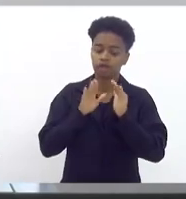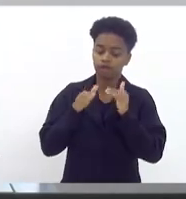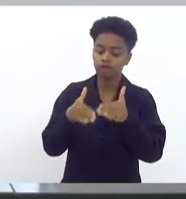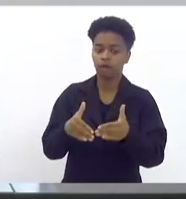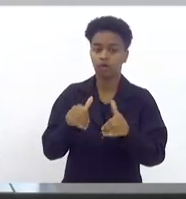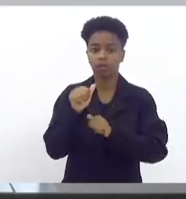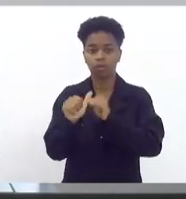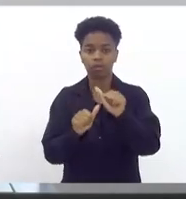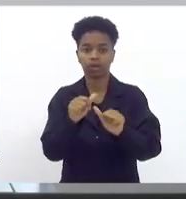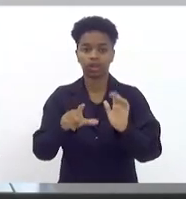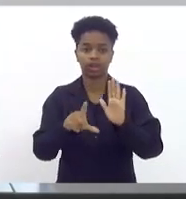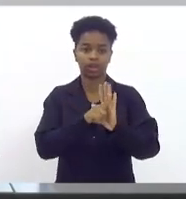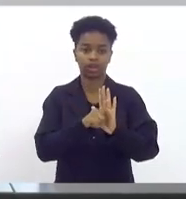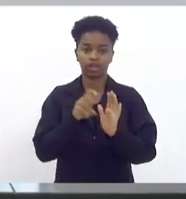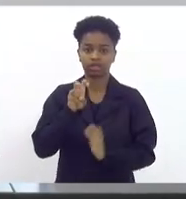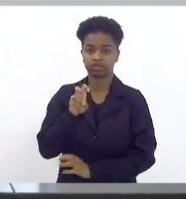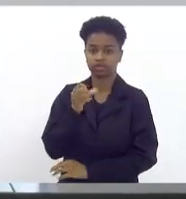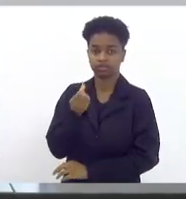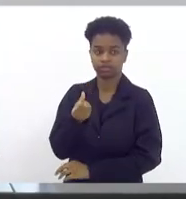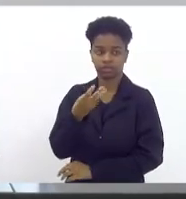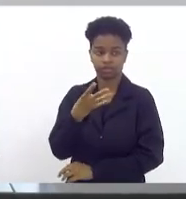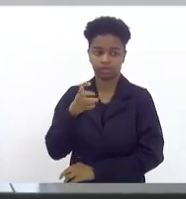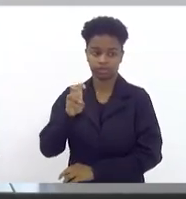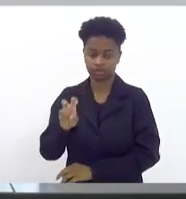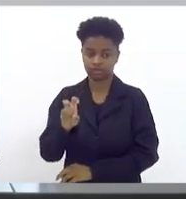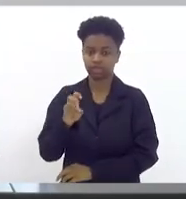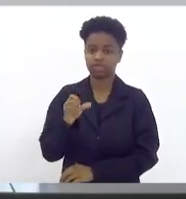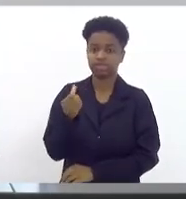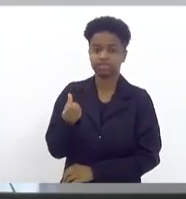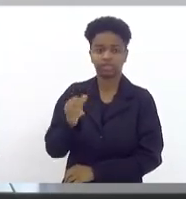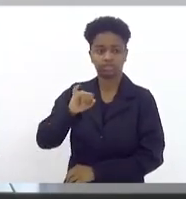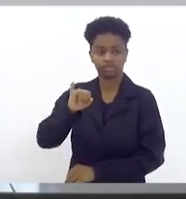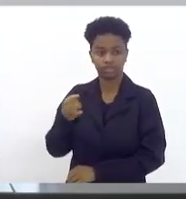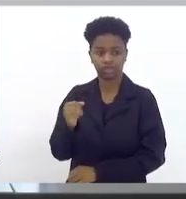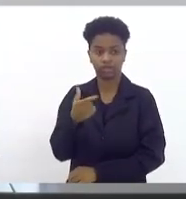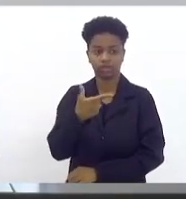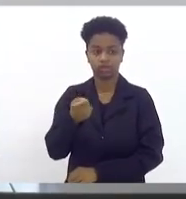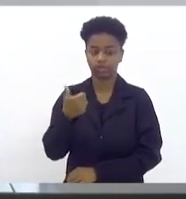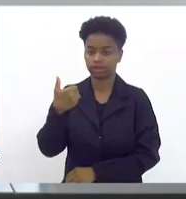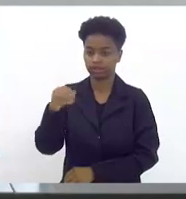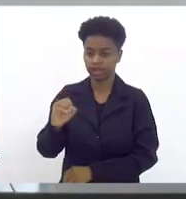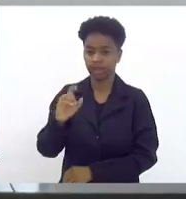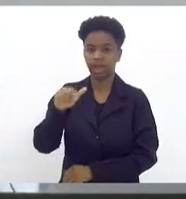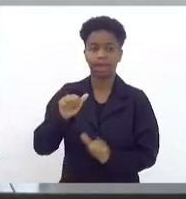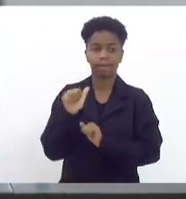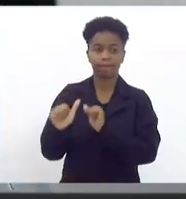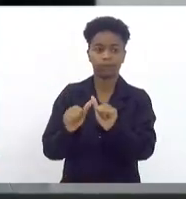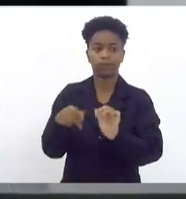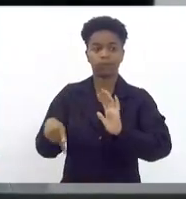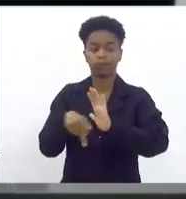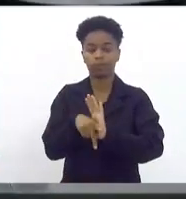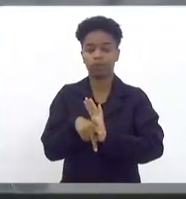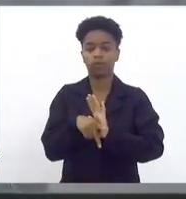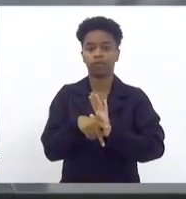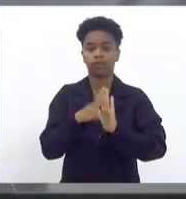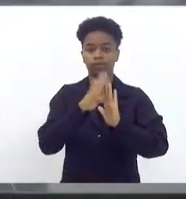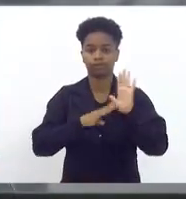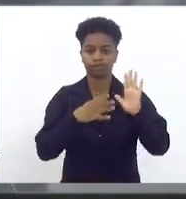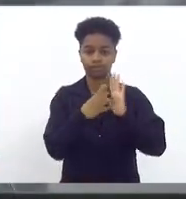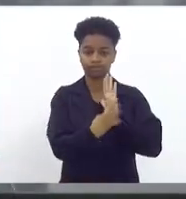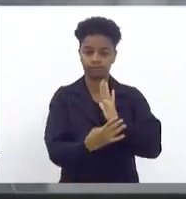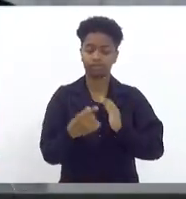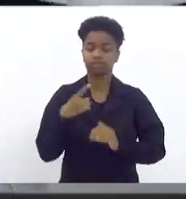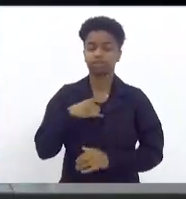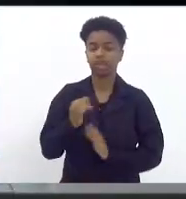à mudança da lei 5.645 de 6 de janeiro de 2010, que são aquelas alterações de calendário. Estão previstos